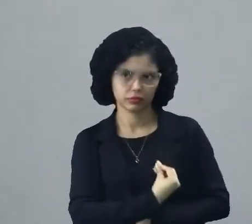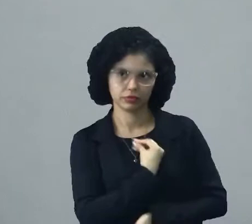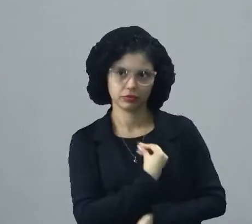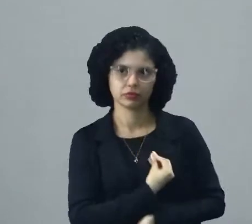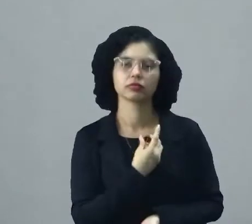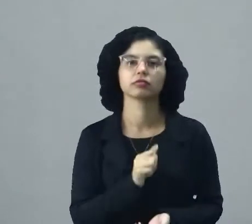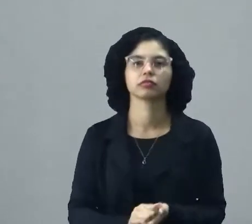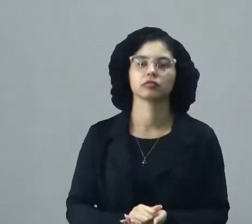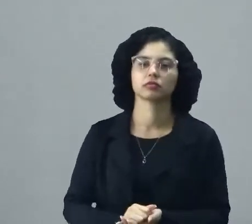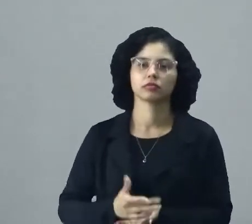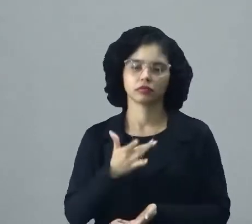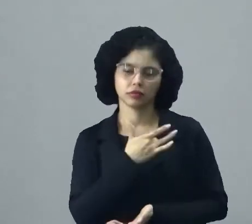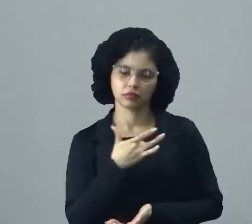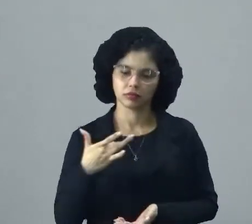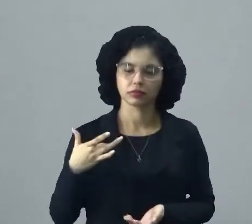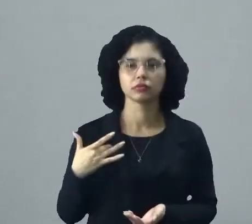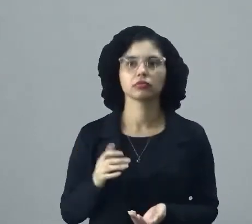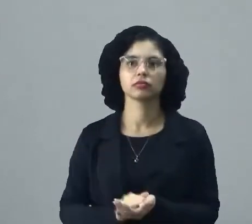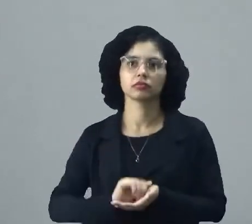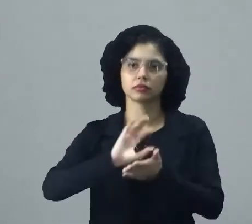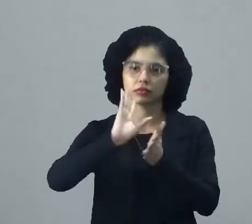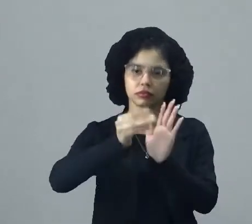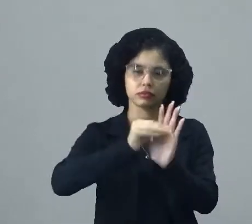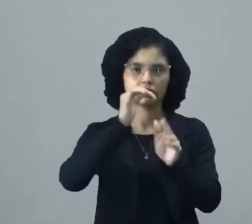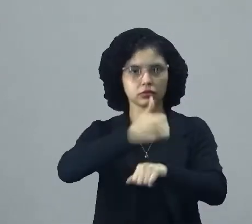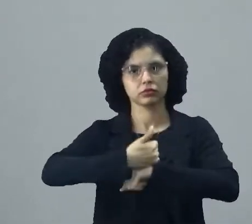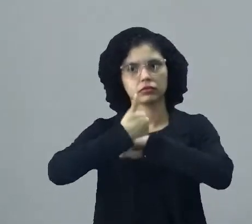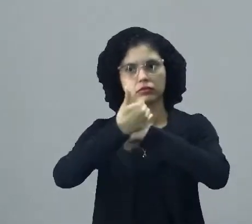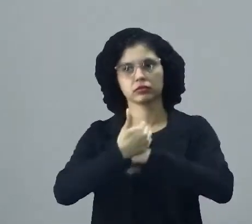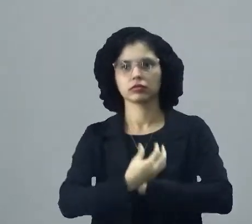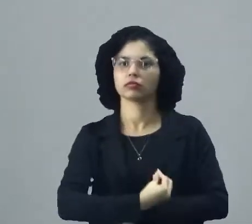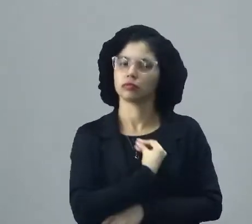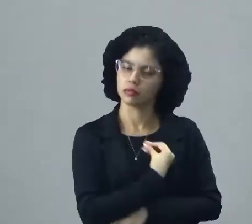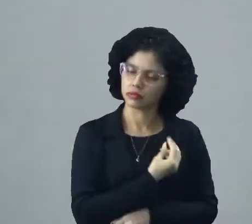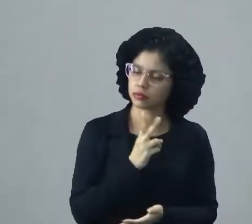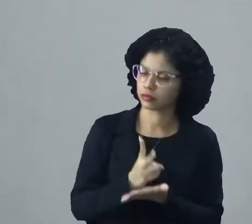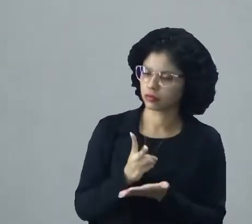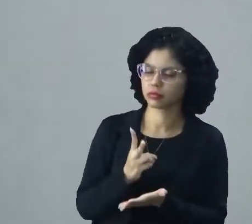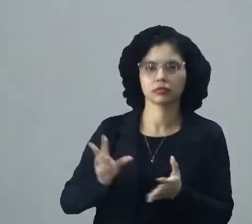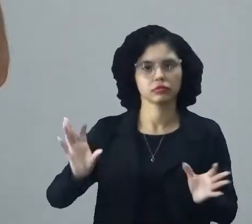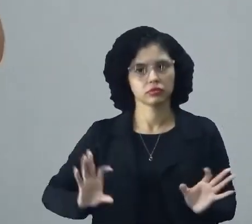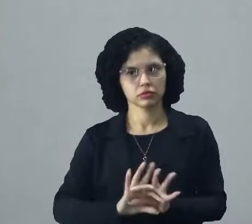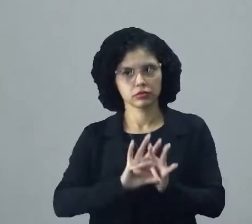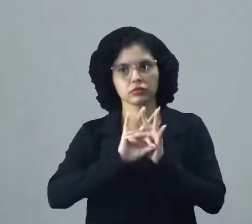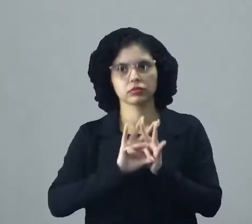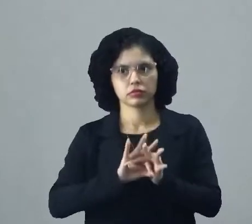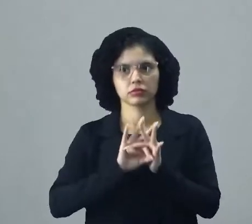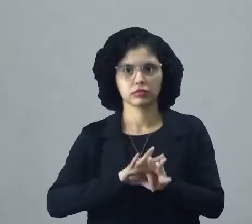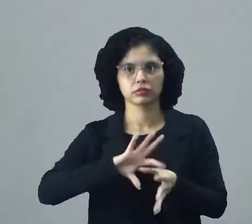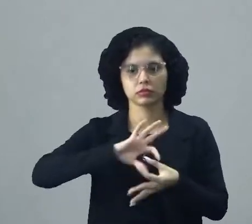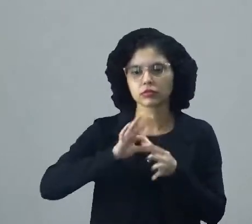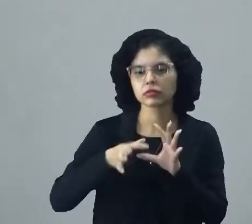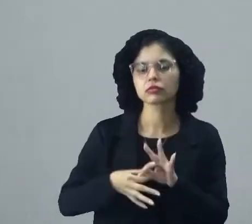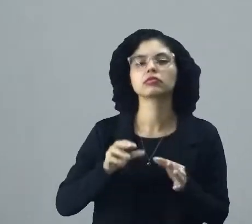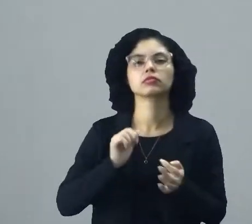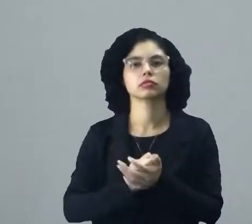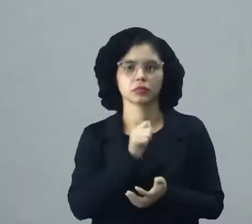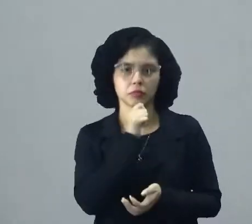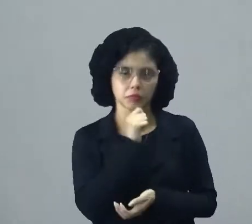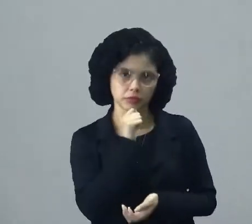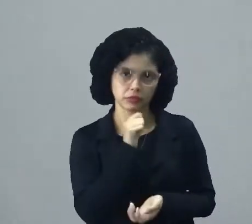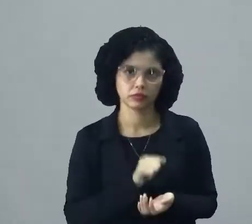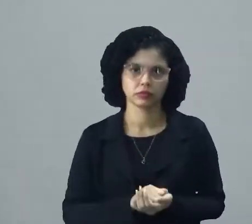consegue desenvolver e definir qualidade de vida que vai estar relacionado ao seu contexto em que você vai